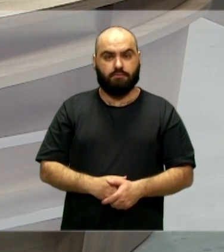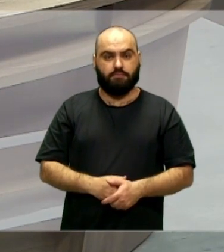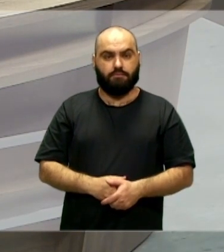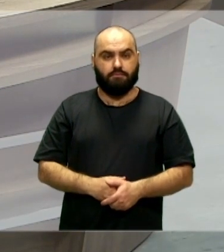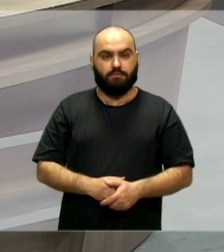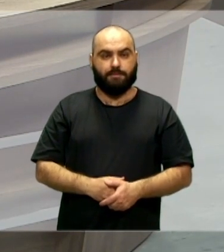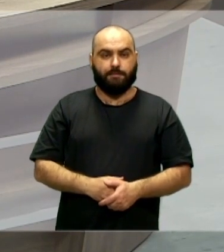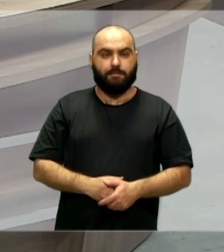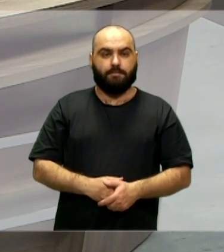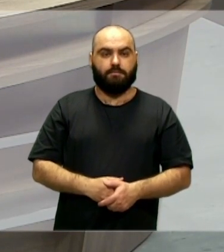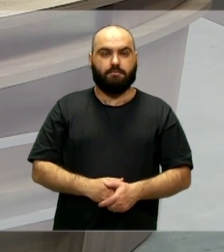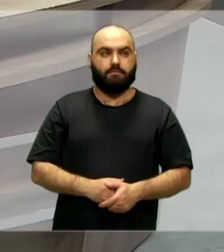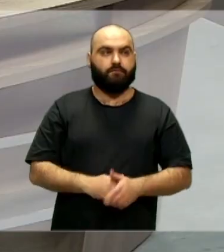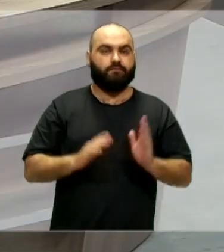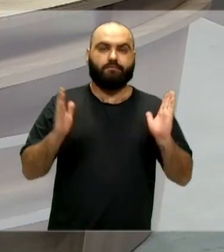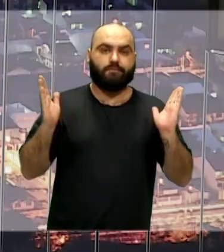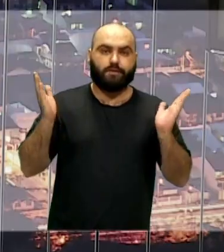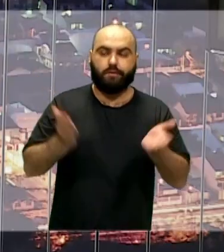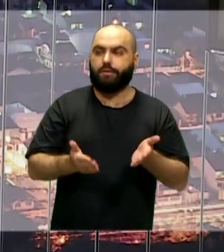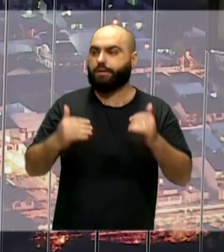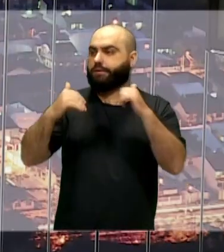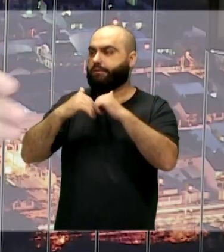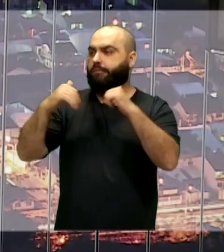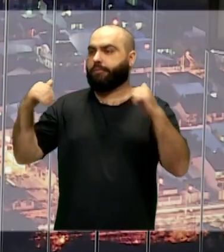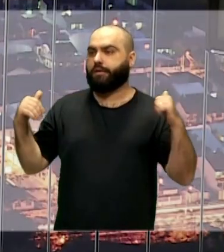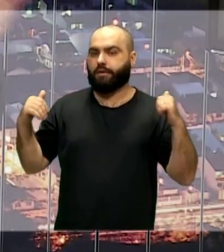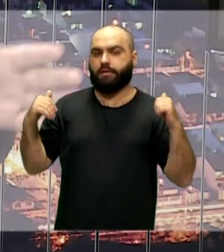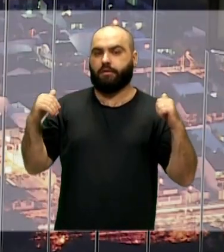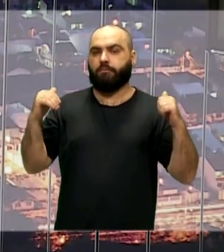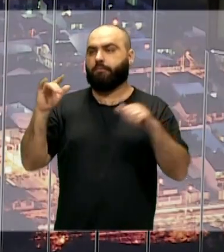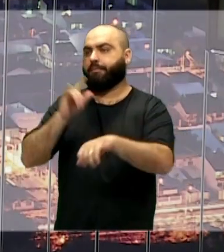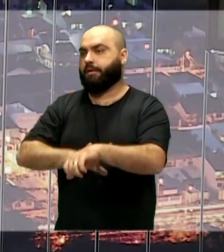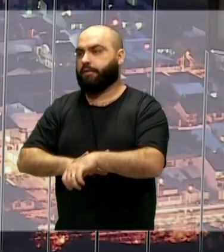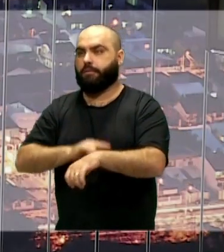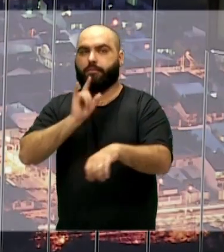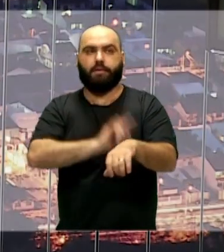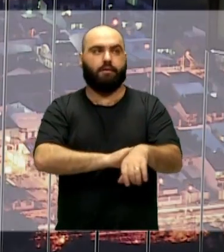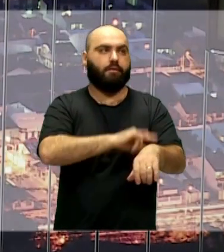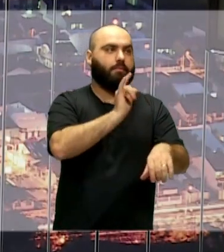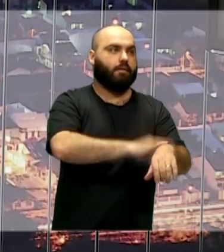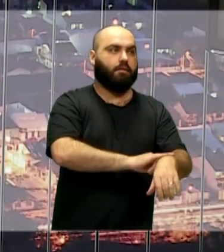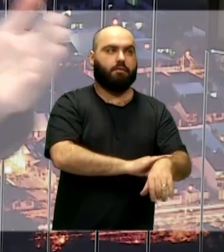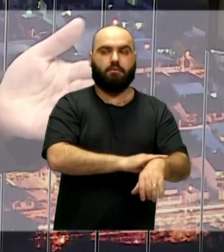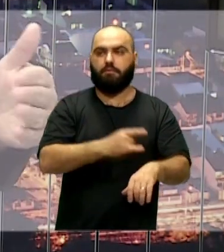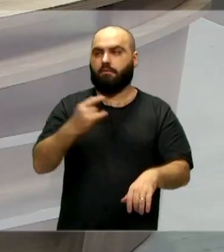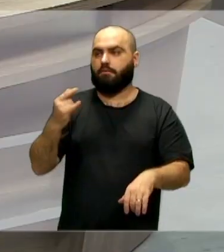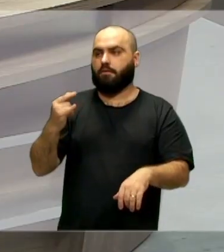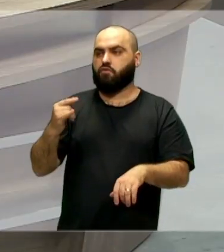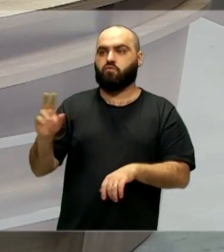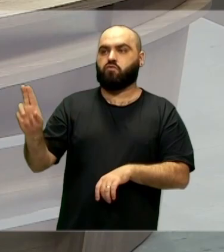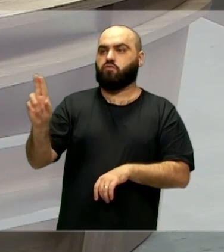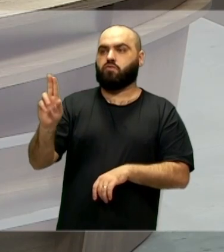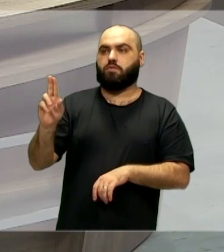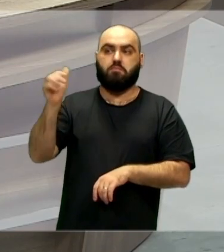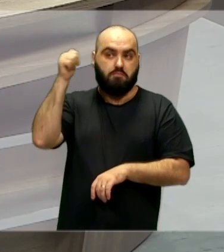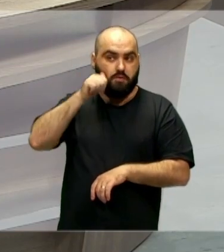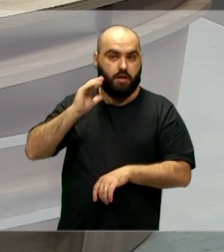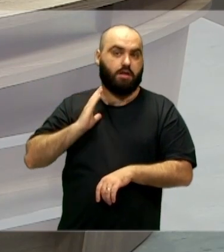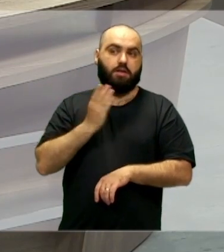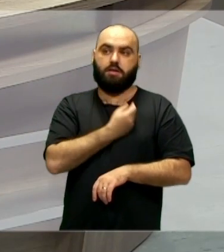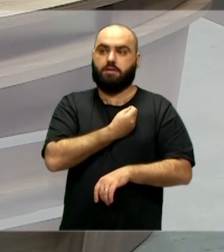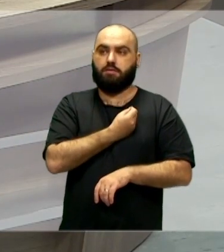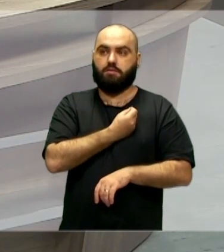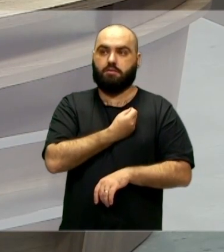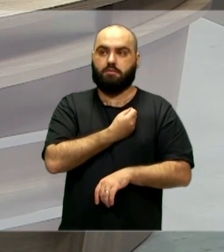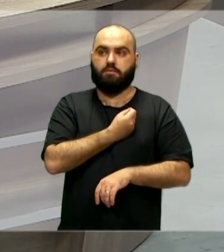Não é? Aí eu hoje fico nessa daí, não, porque tem que ter banheiro, não sei o quê, não pode uma mulher trans não pode